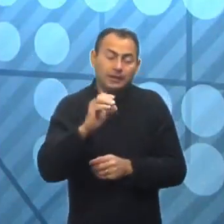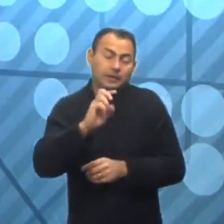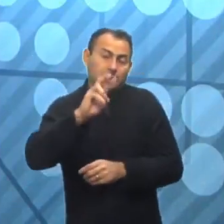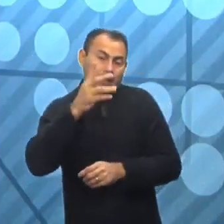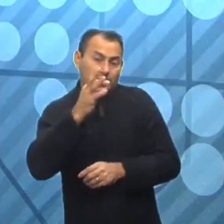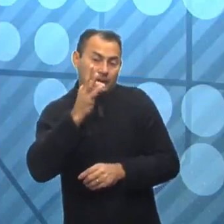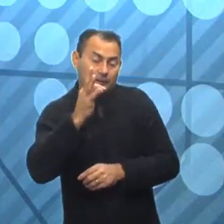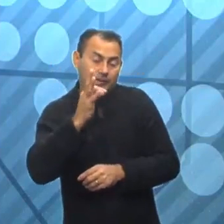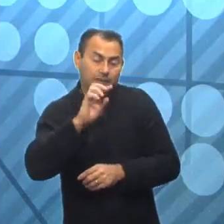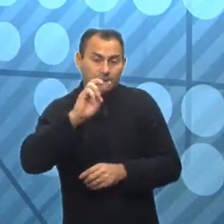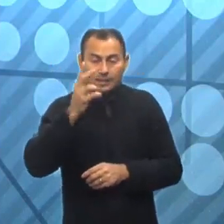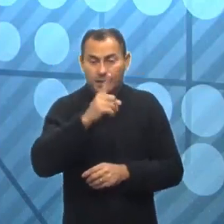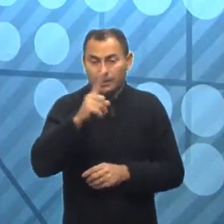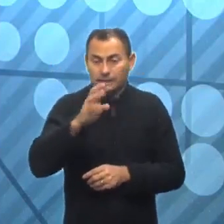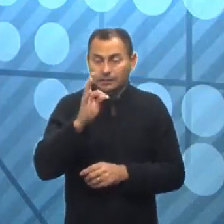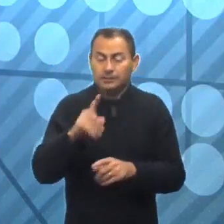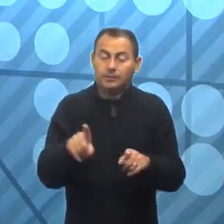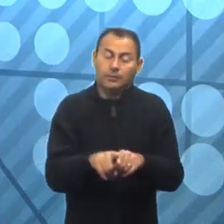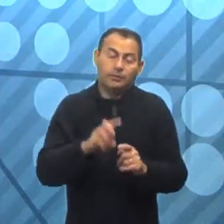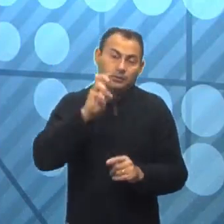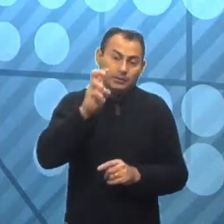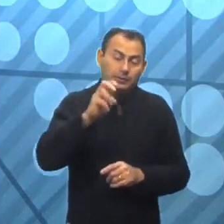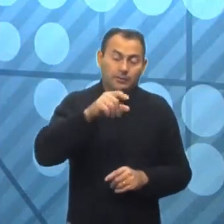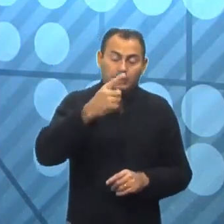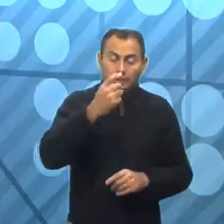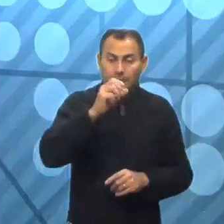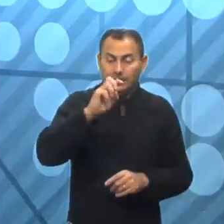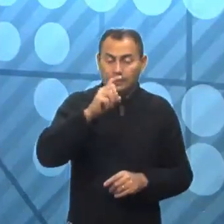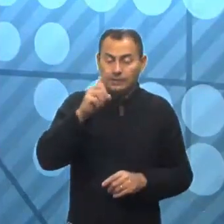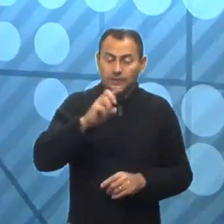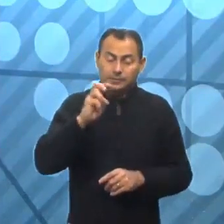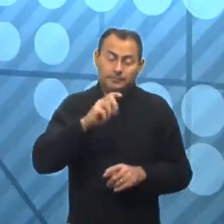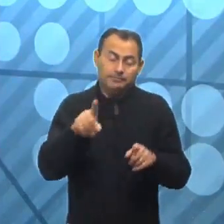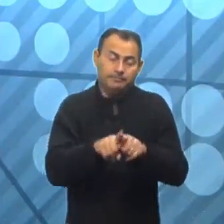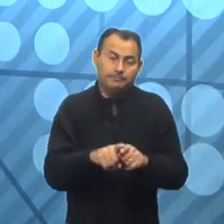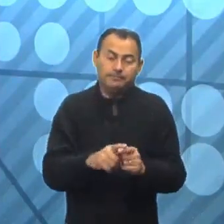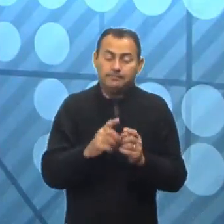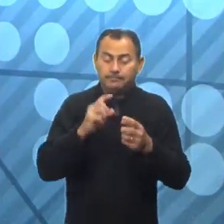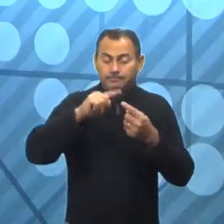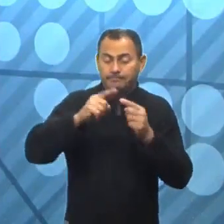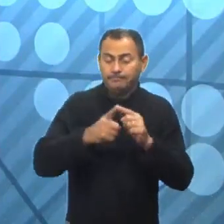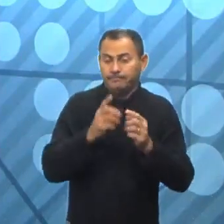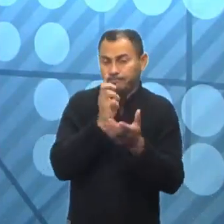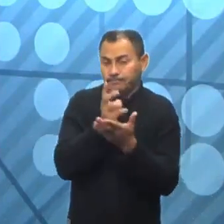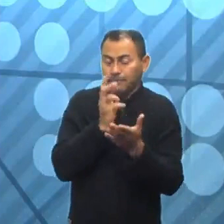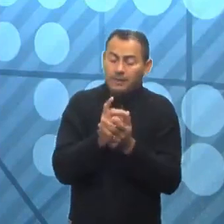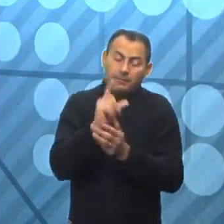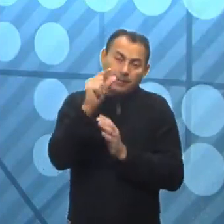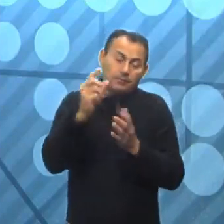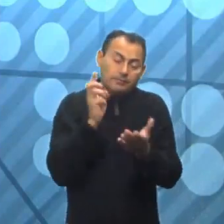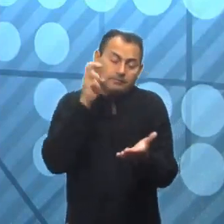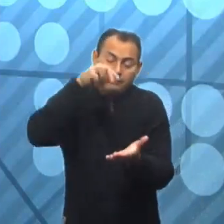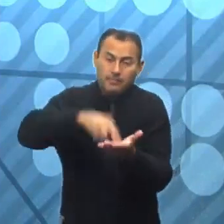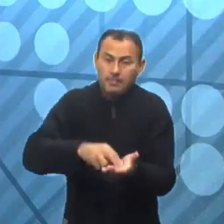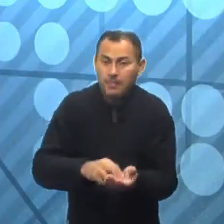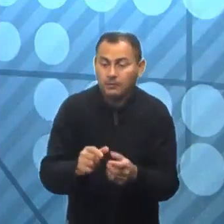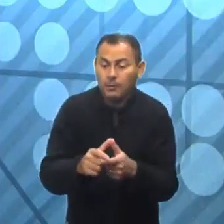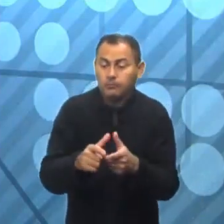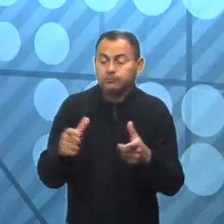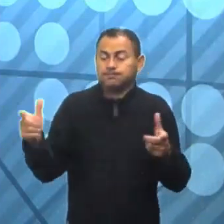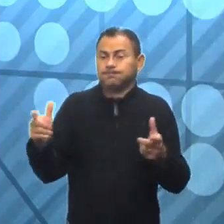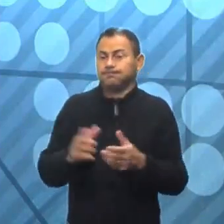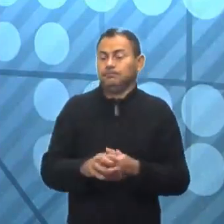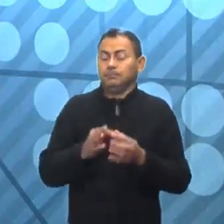de 10 Hz, ou de 5 Hz. Colocamos uma sequência binária, seja ela uma sequência pequena ou uma sequência muito